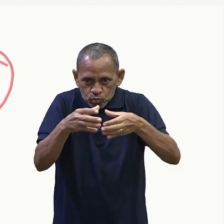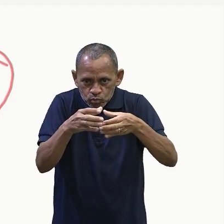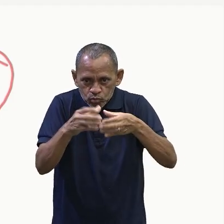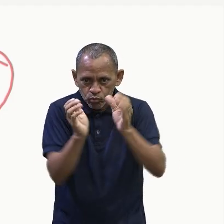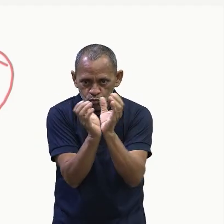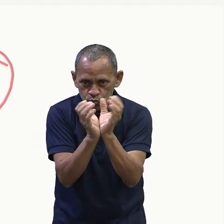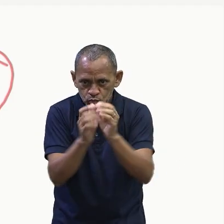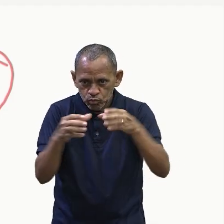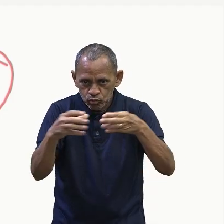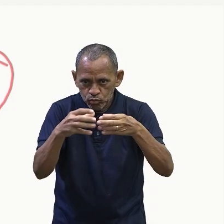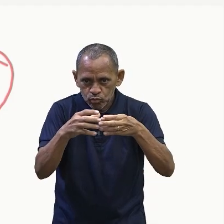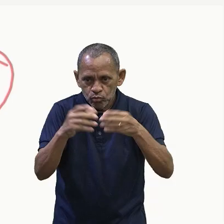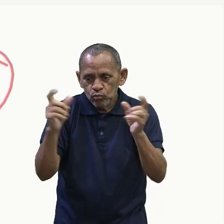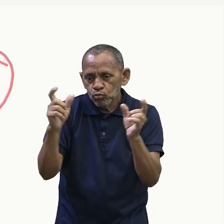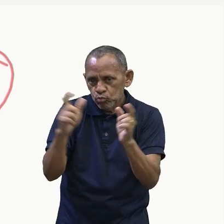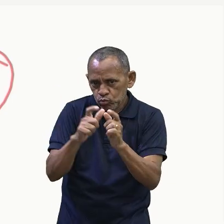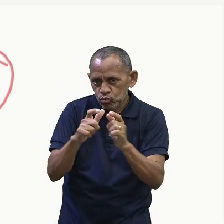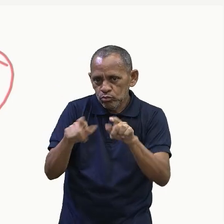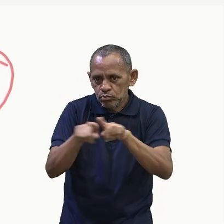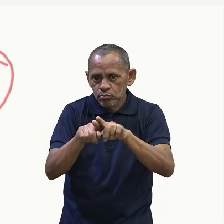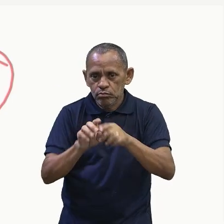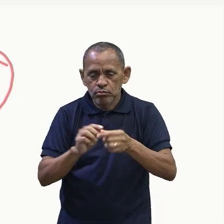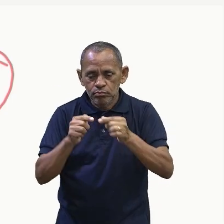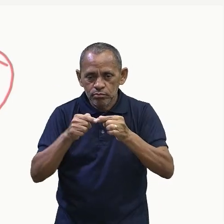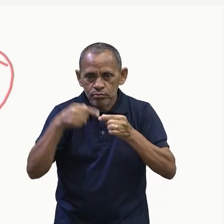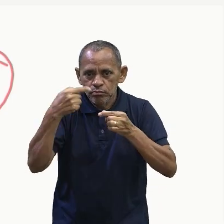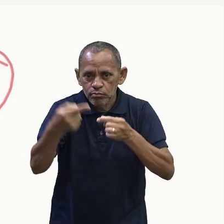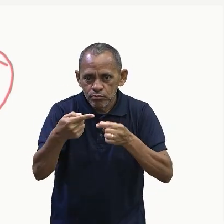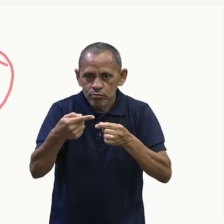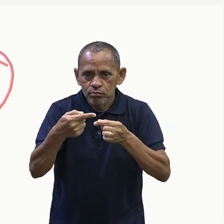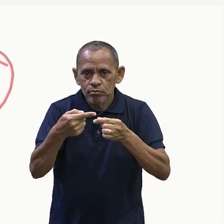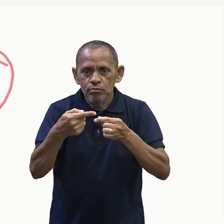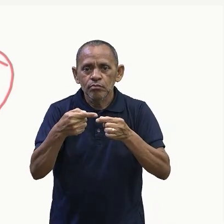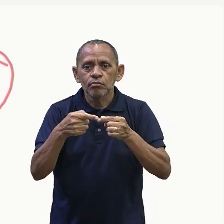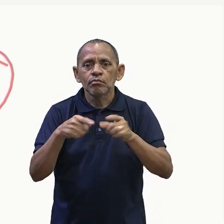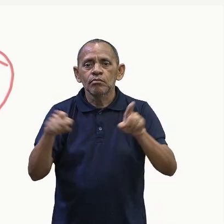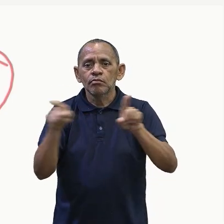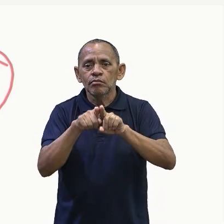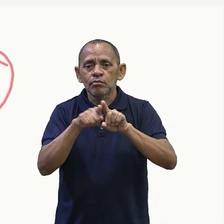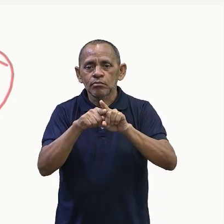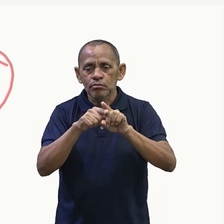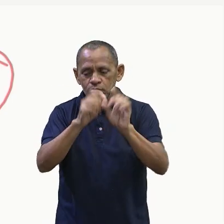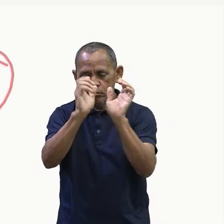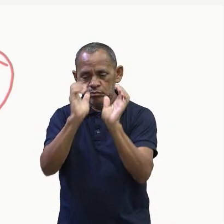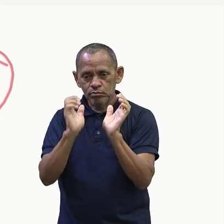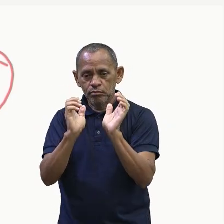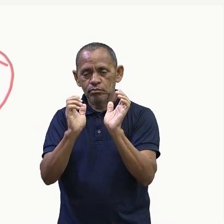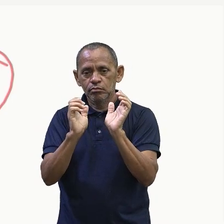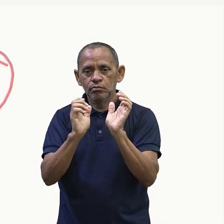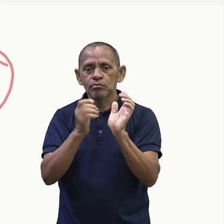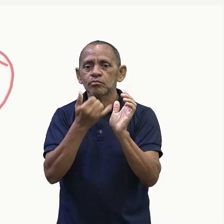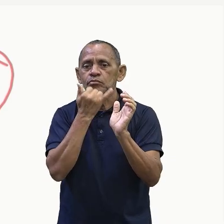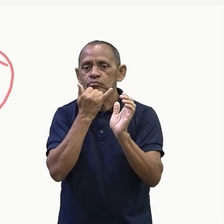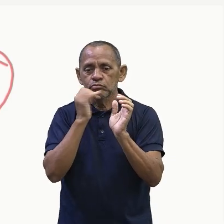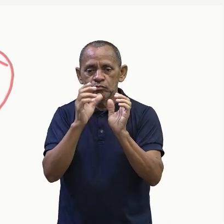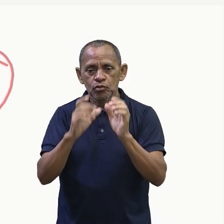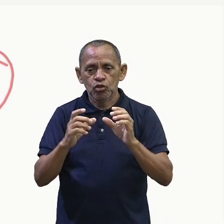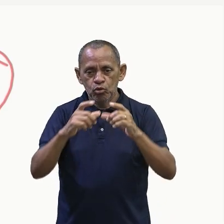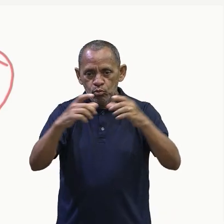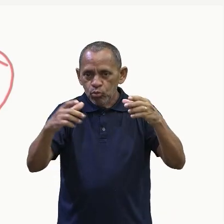aqui, ó, ela é menor, e depois e também por uma subunidade maior. Então, todas